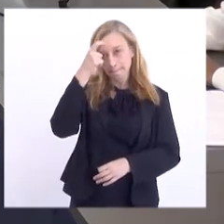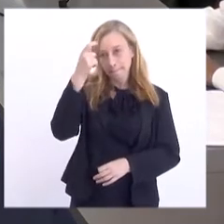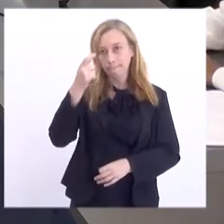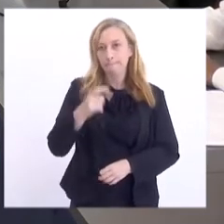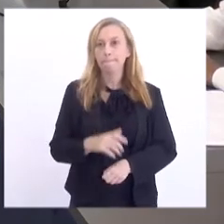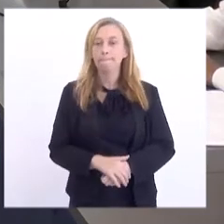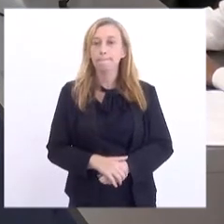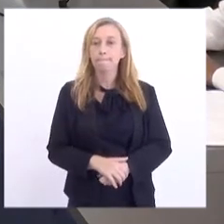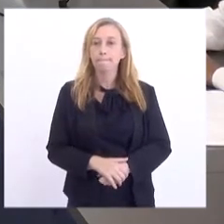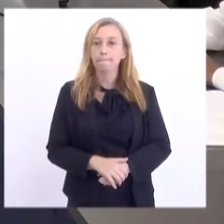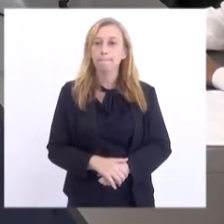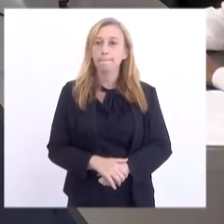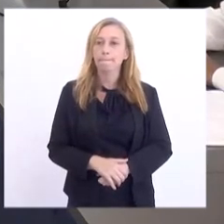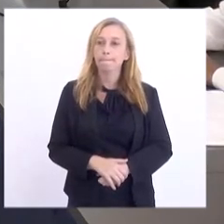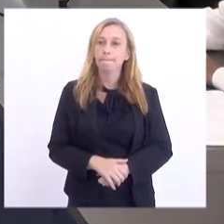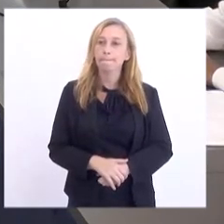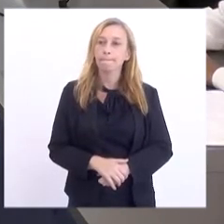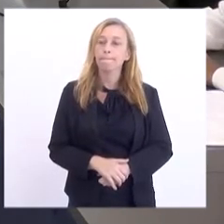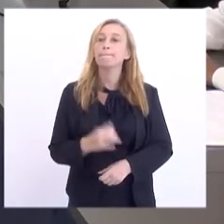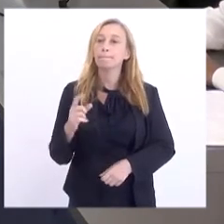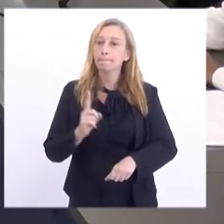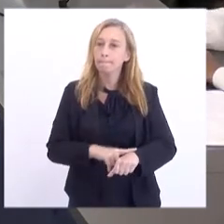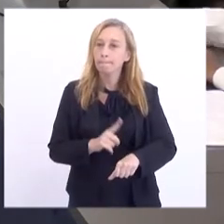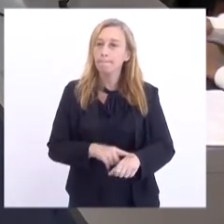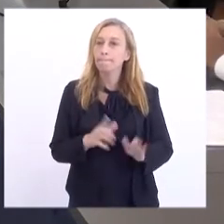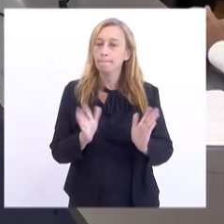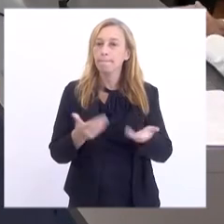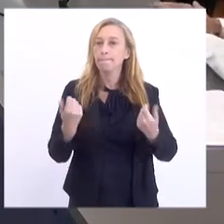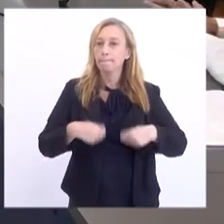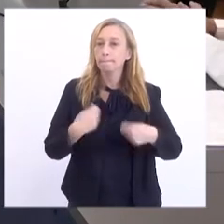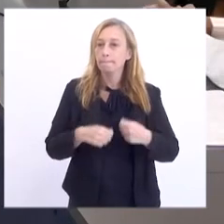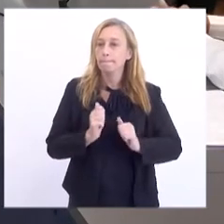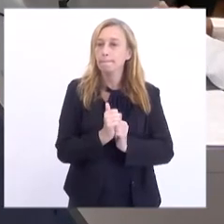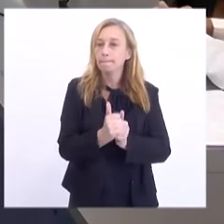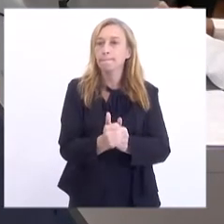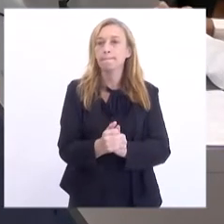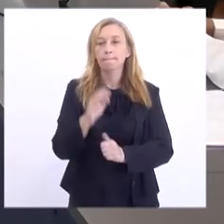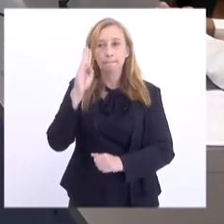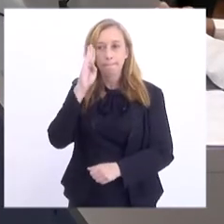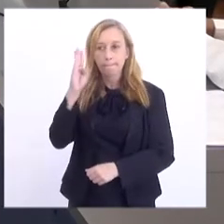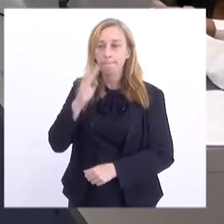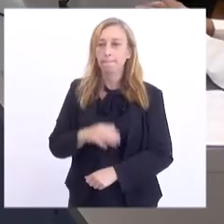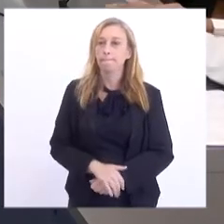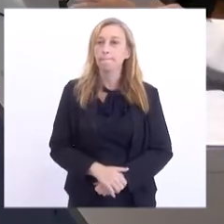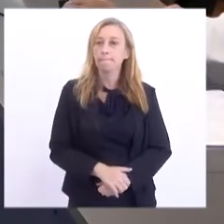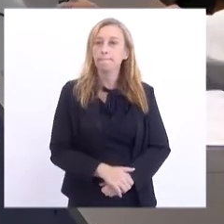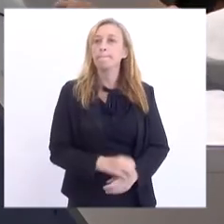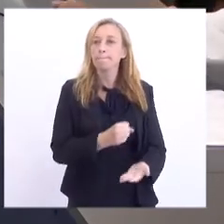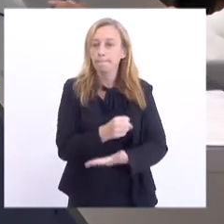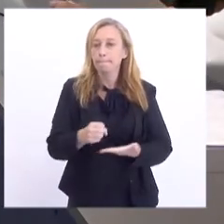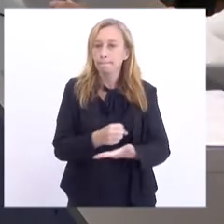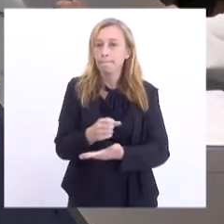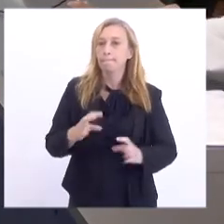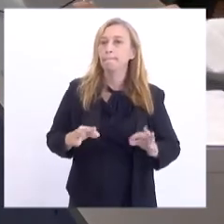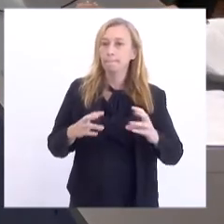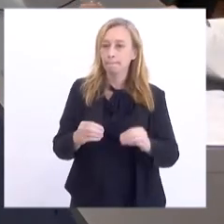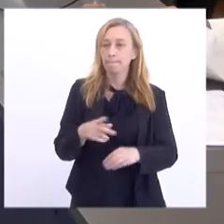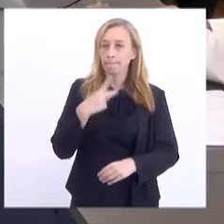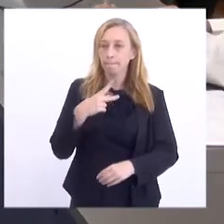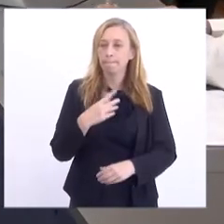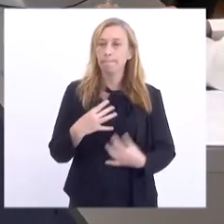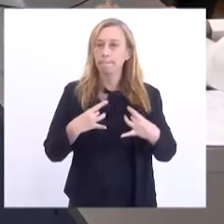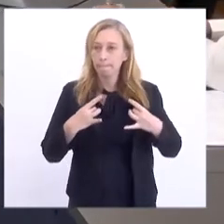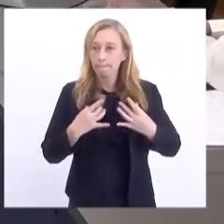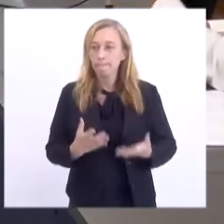consciência da relevância do momento atual e da necessidade de um acompanhamento especial é basicamente isso ficou disposição